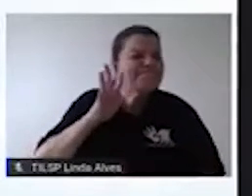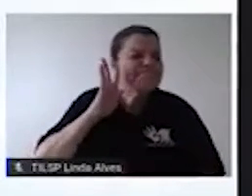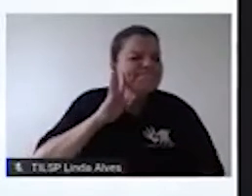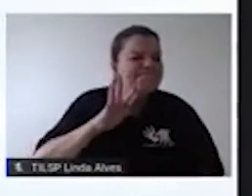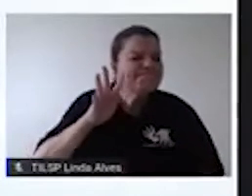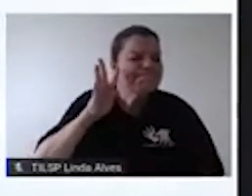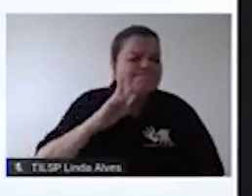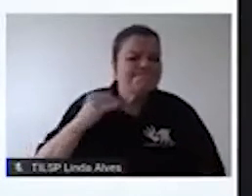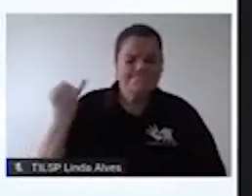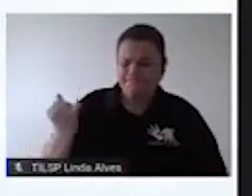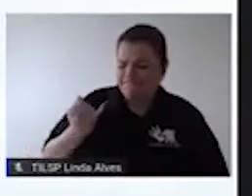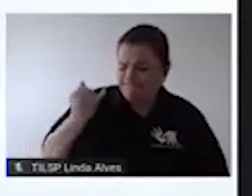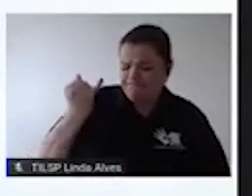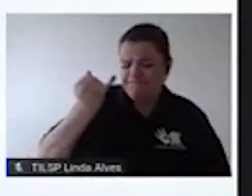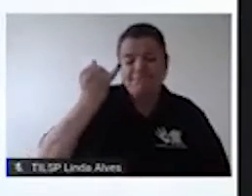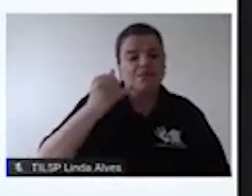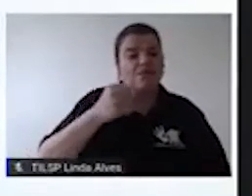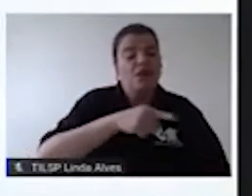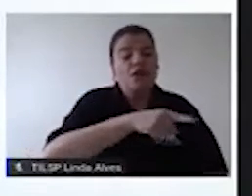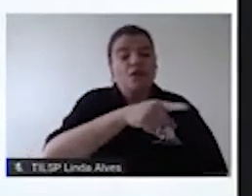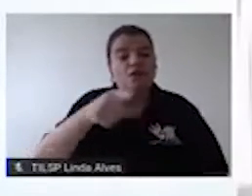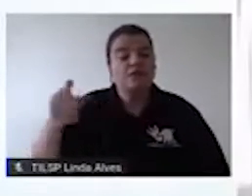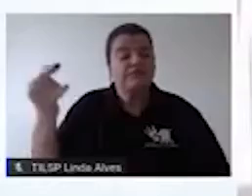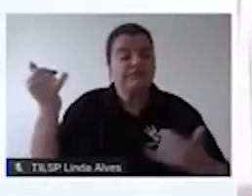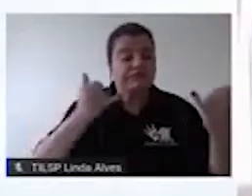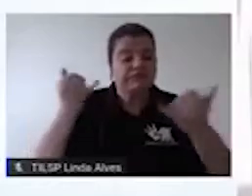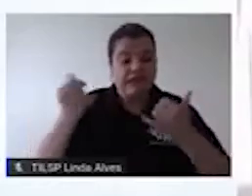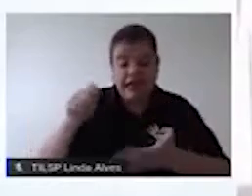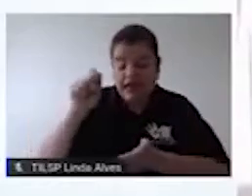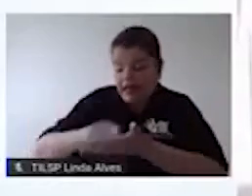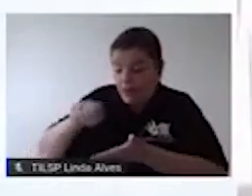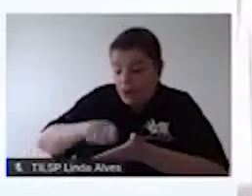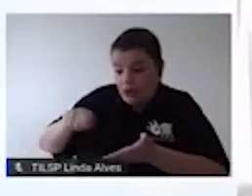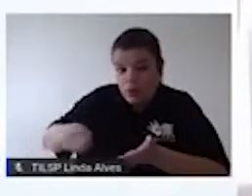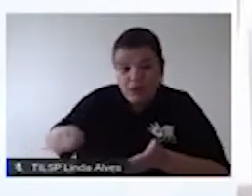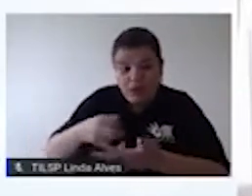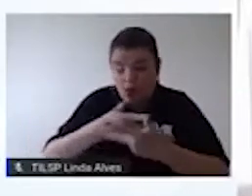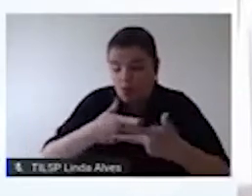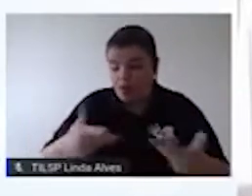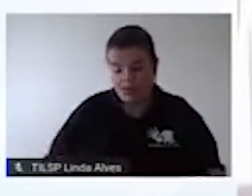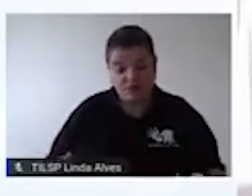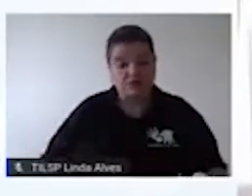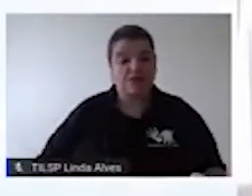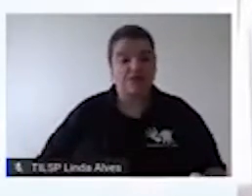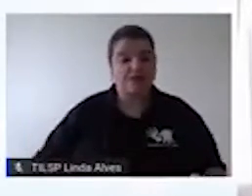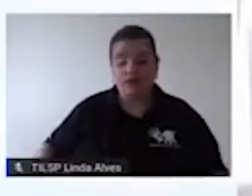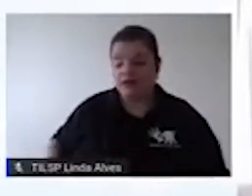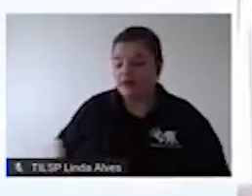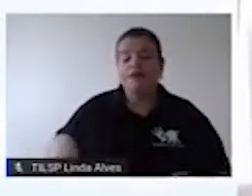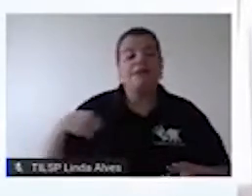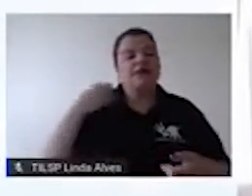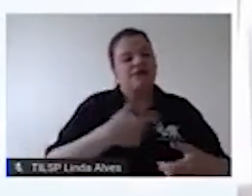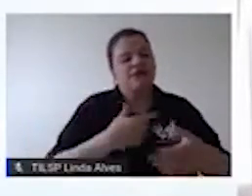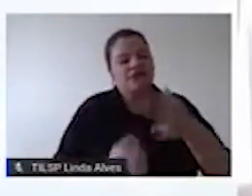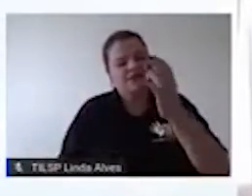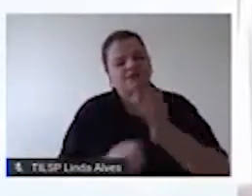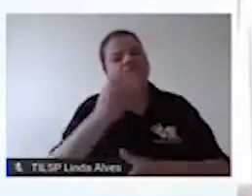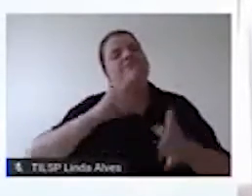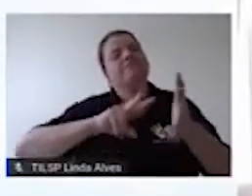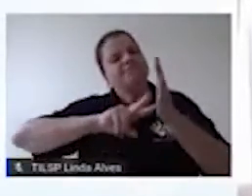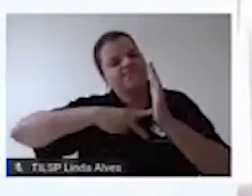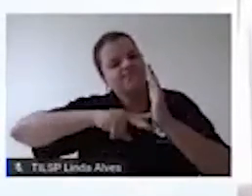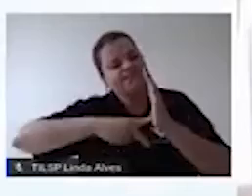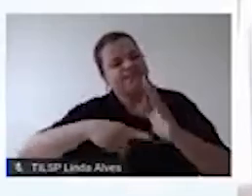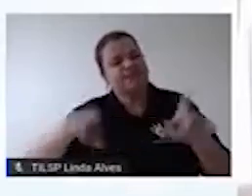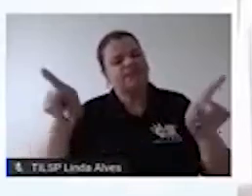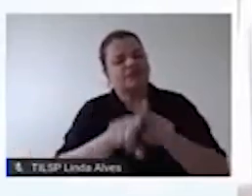Obrigada. Porque você não imagina quantas coisas eu anotei aqui, sabe, para a gente poder implementar aqui no nosso estado.